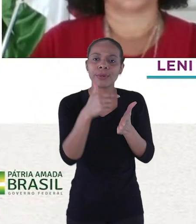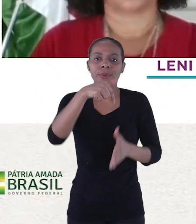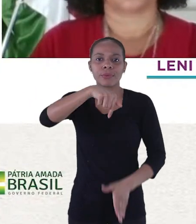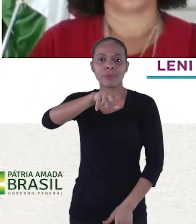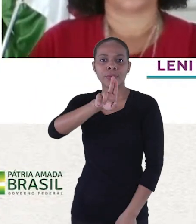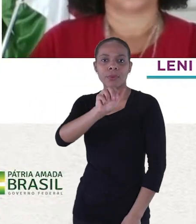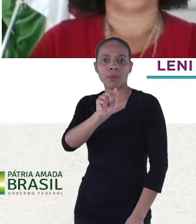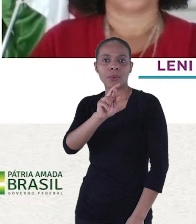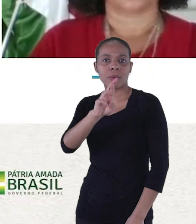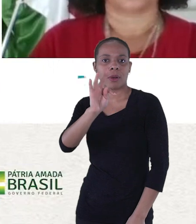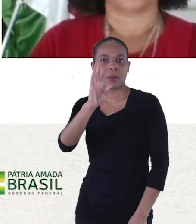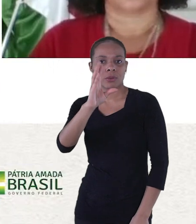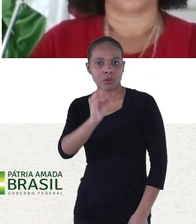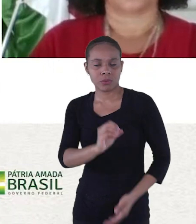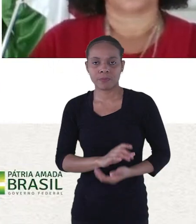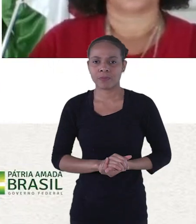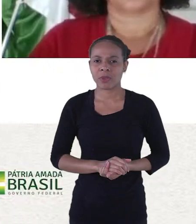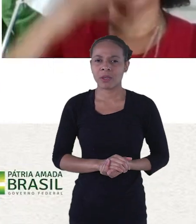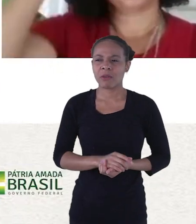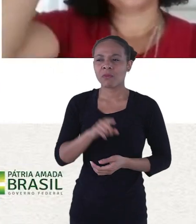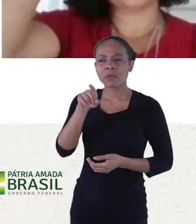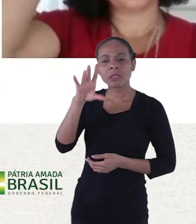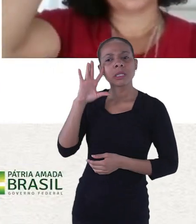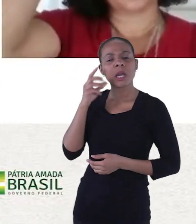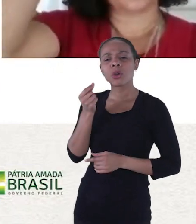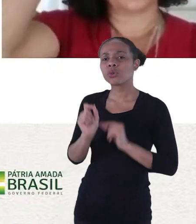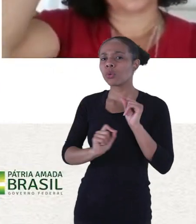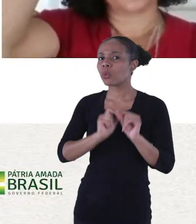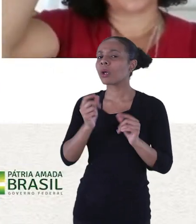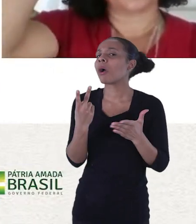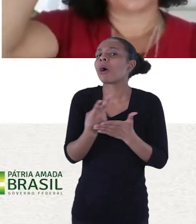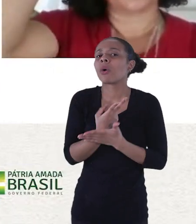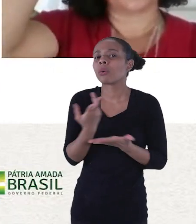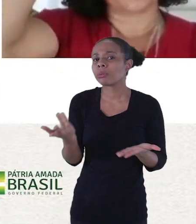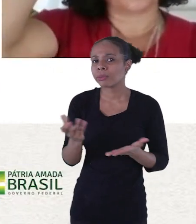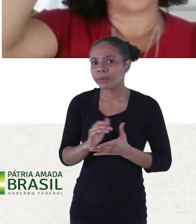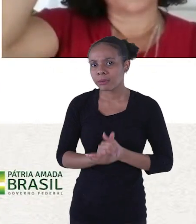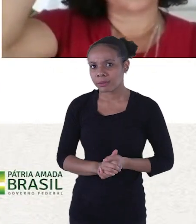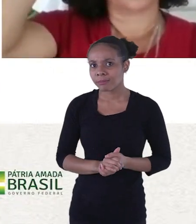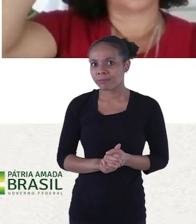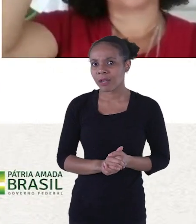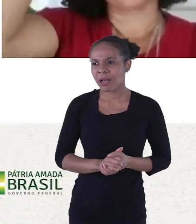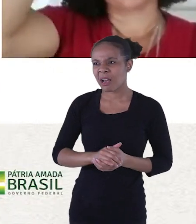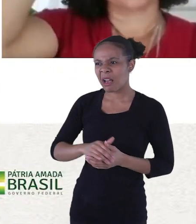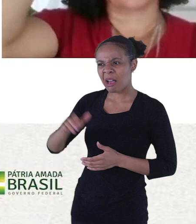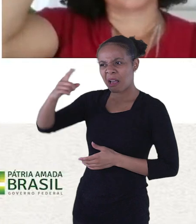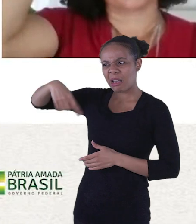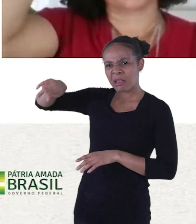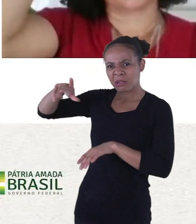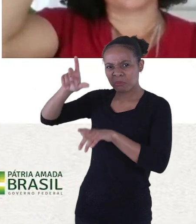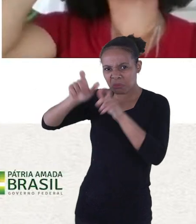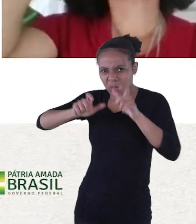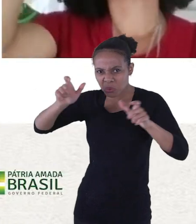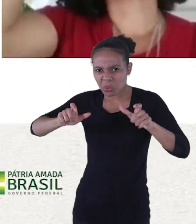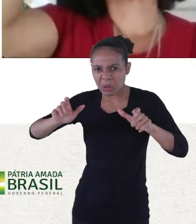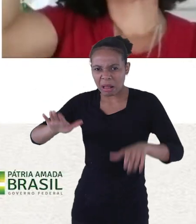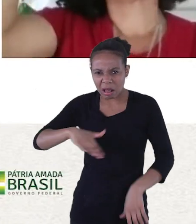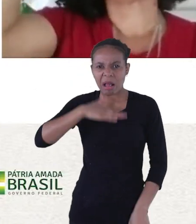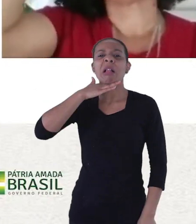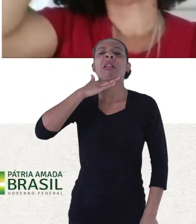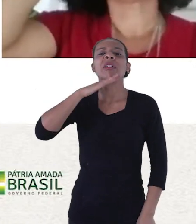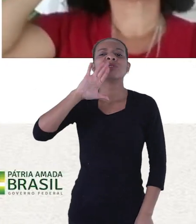Você acha que a fórmula esgotou? Ou o pessoal estava saturado? O que foi?